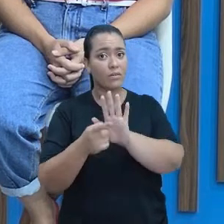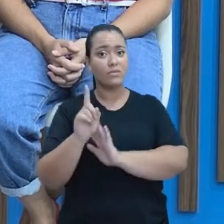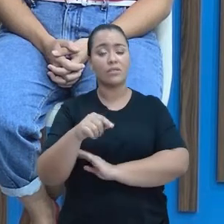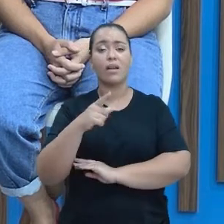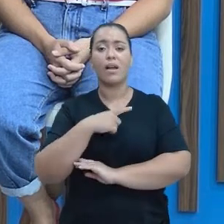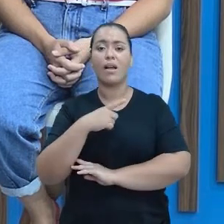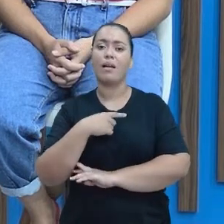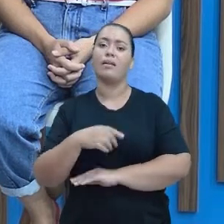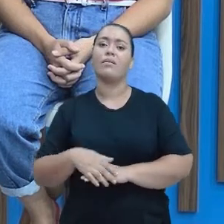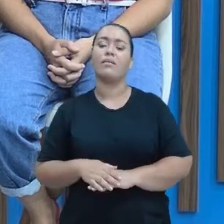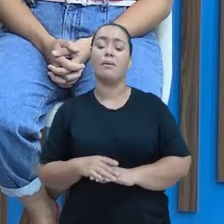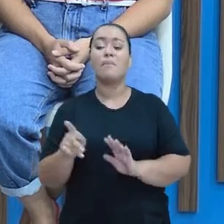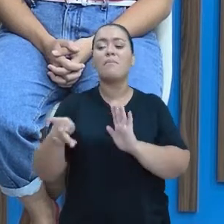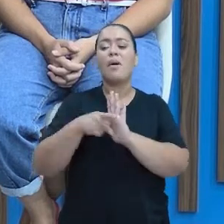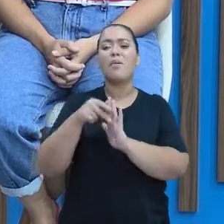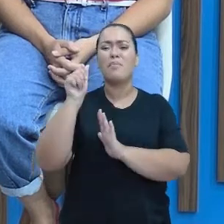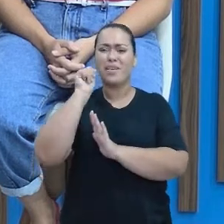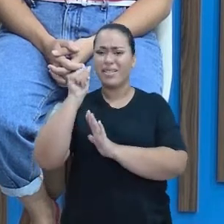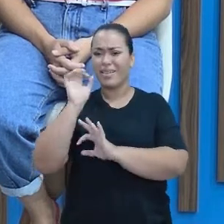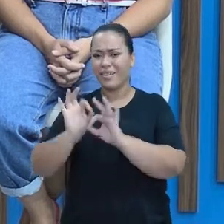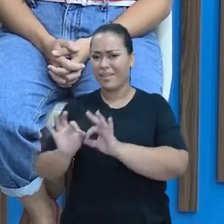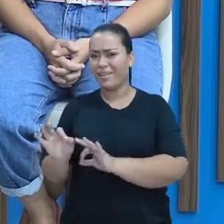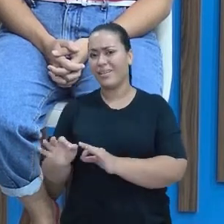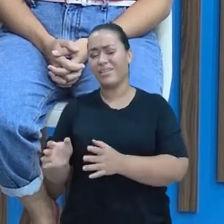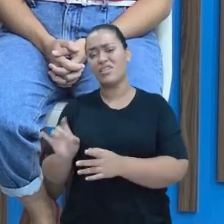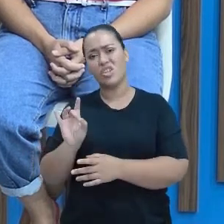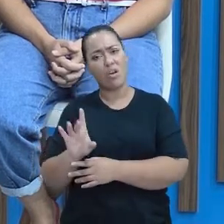atribuições femininas, e não é isso, né?